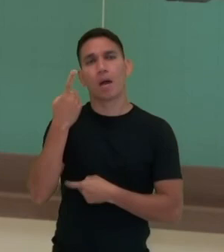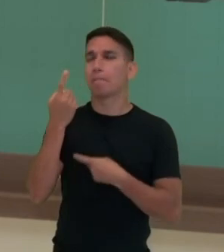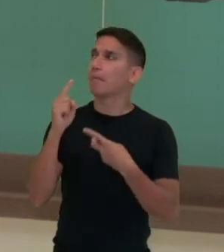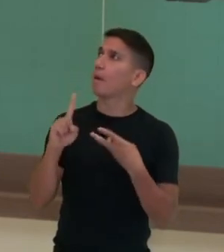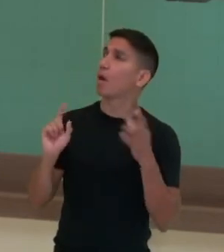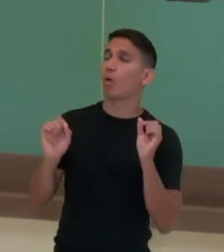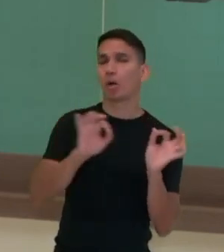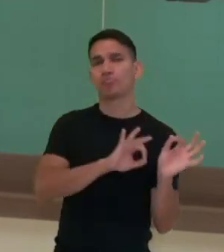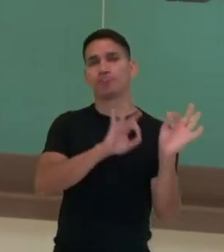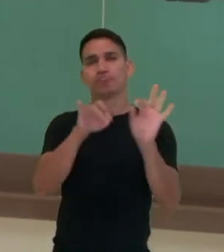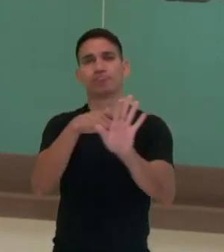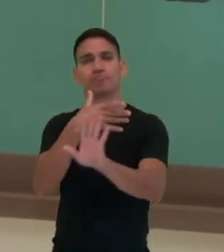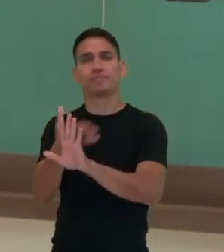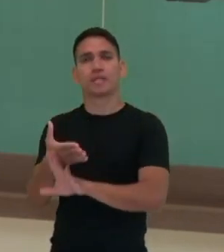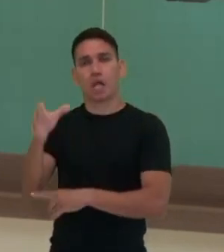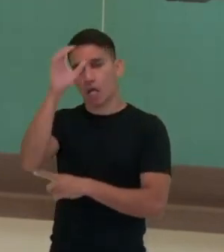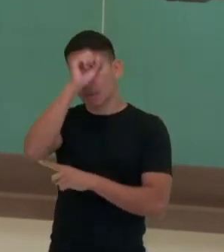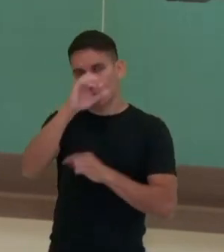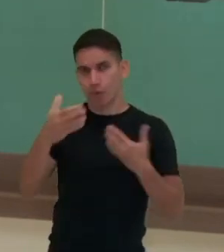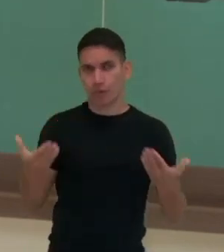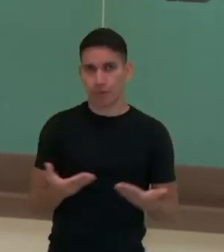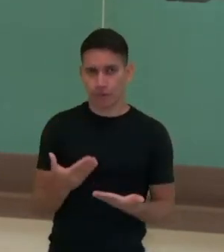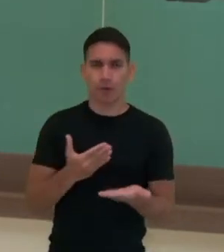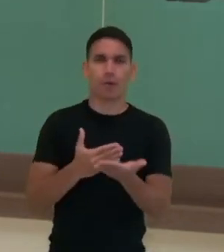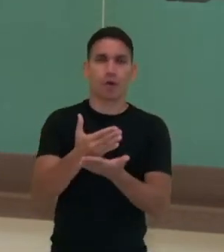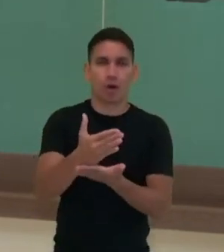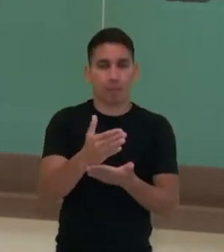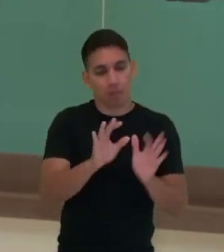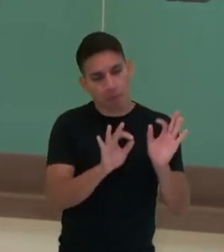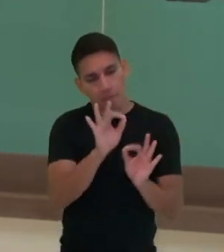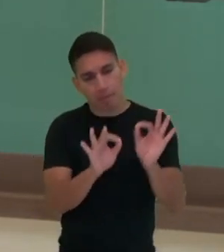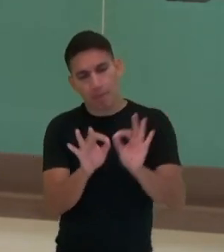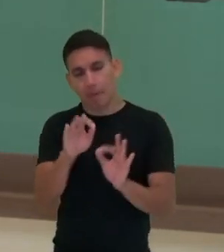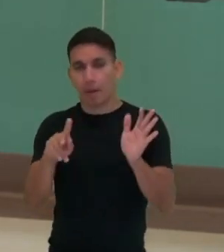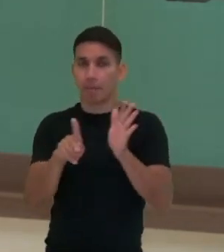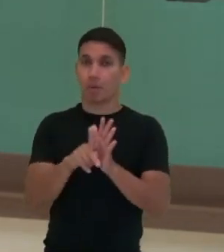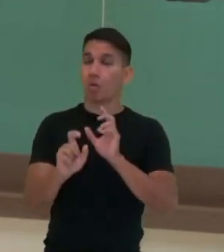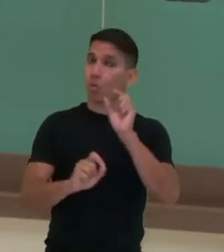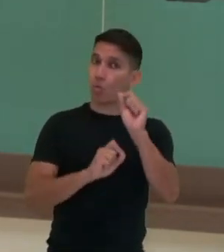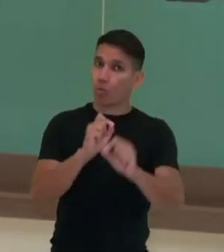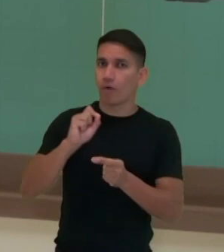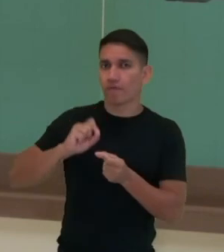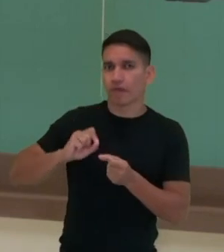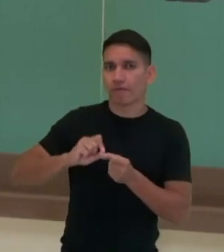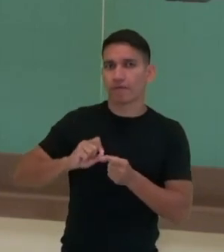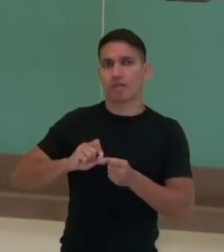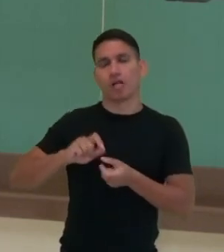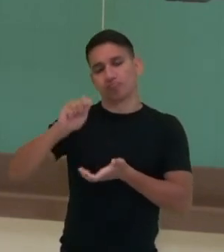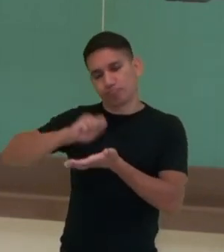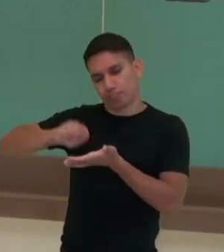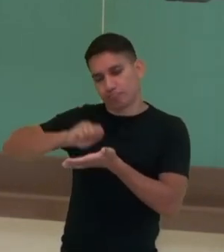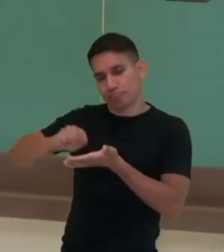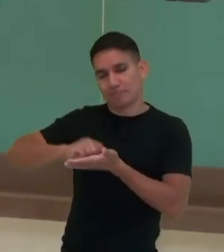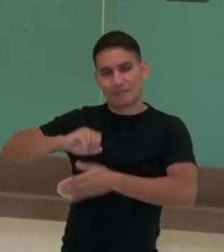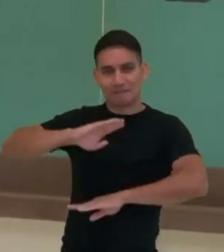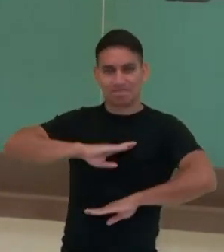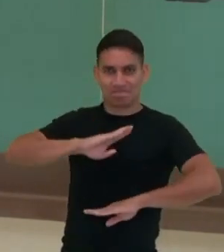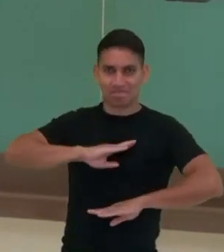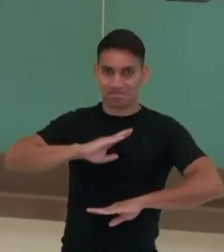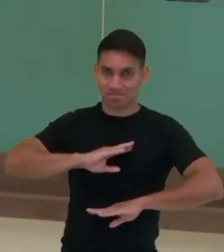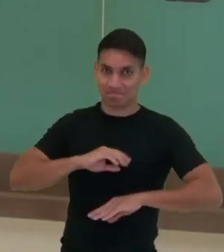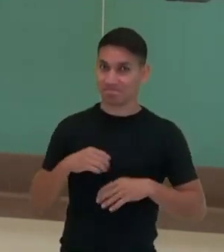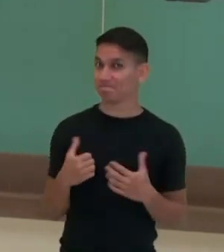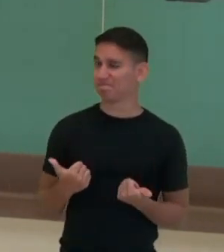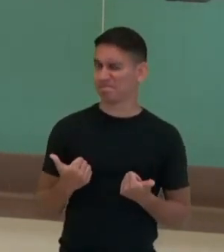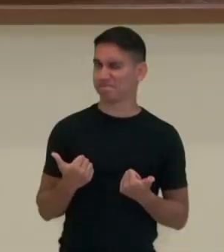que nós tratamos hoje. Então nós iniciamos o planejamento, né, para a produção de um causo.